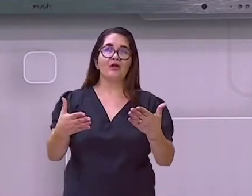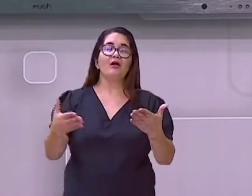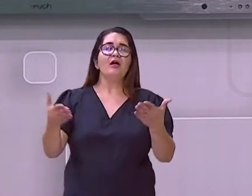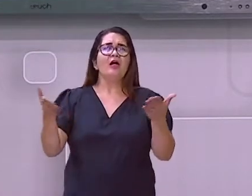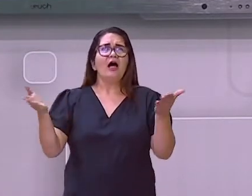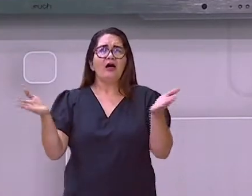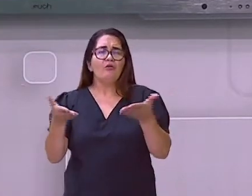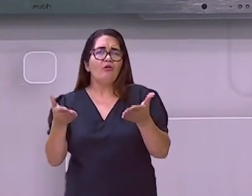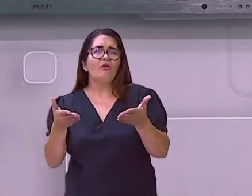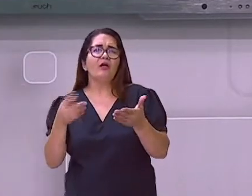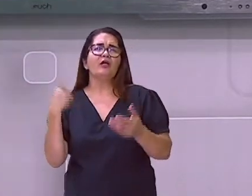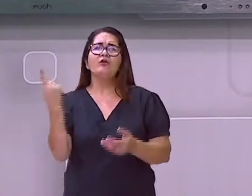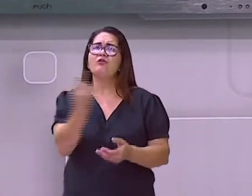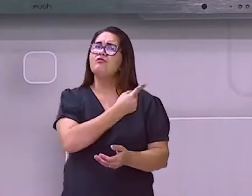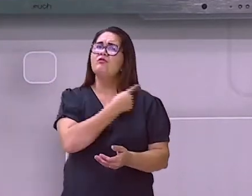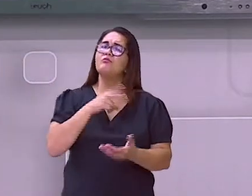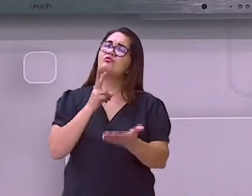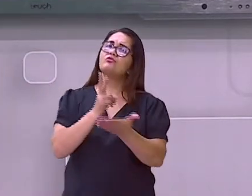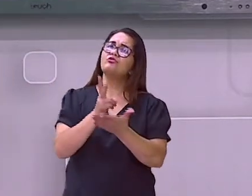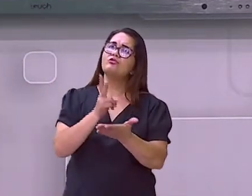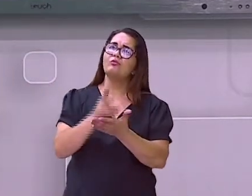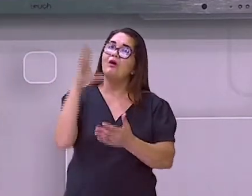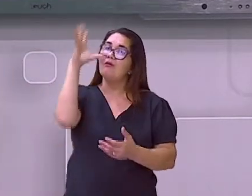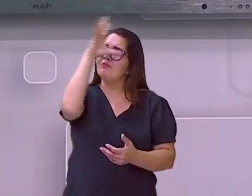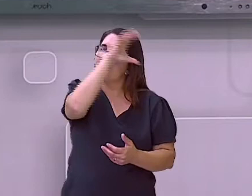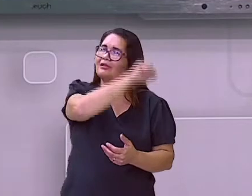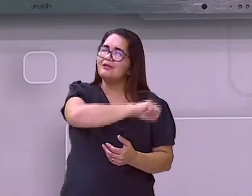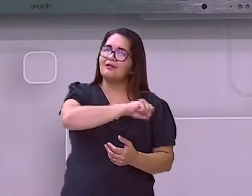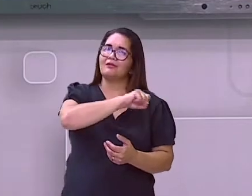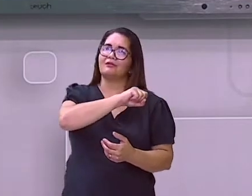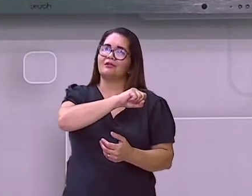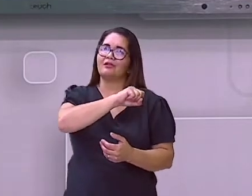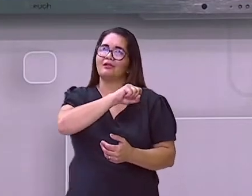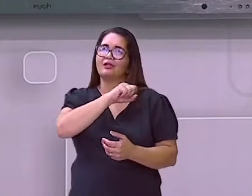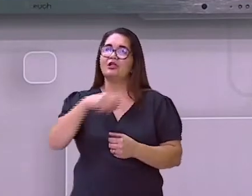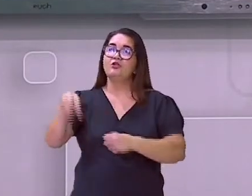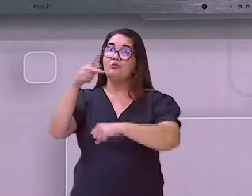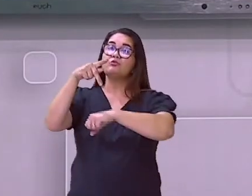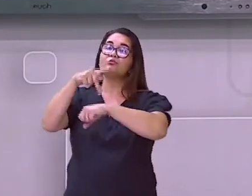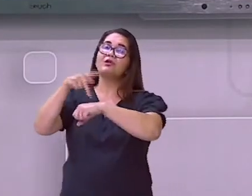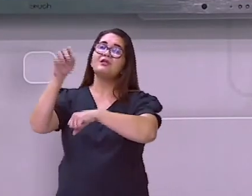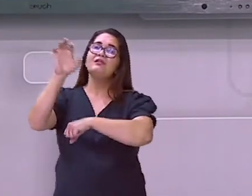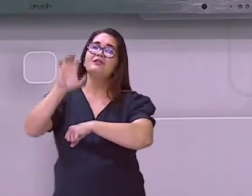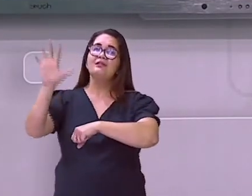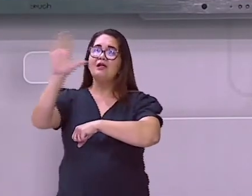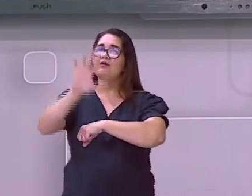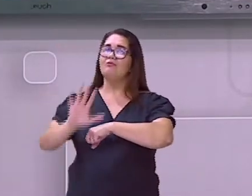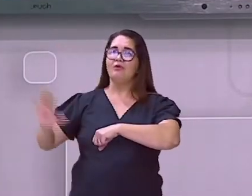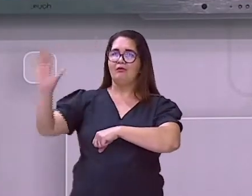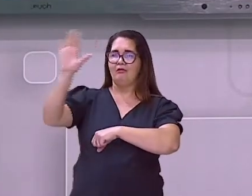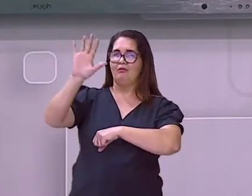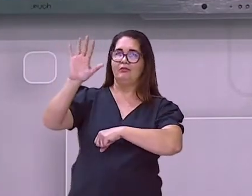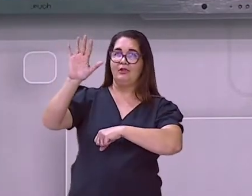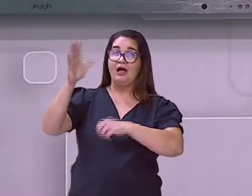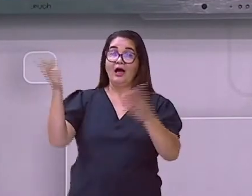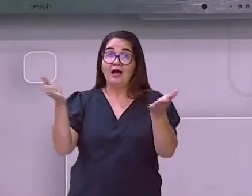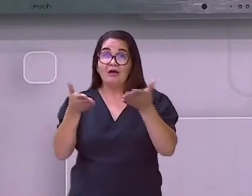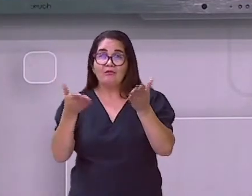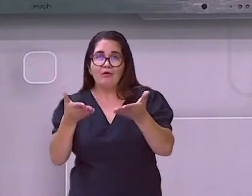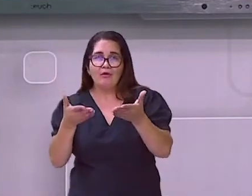falando sobre a Europa. Nessa aula nós vamos falar um pouquinho sobre economia e